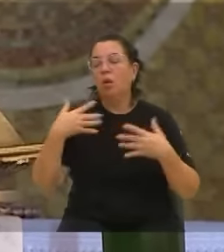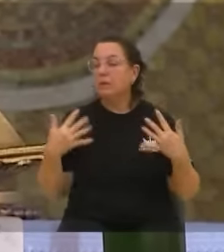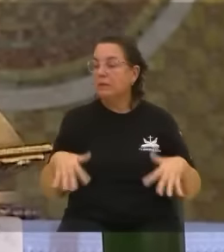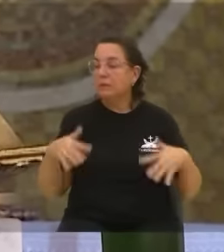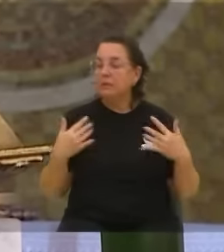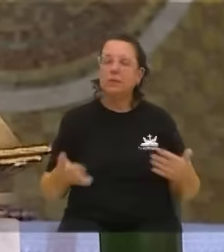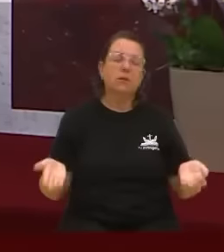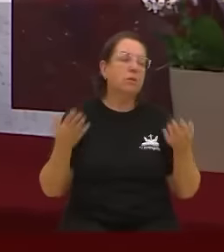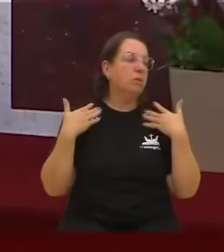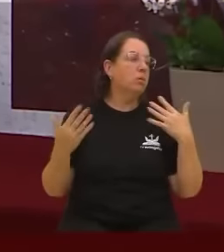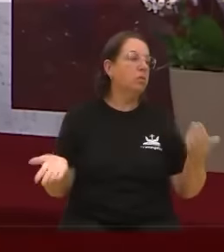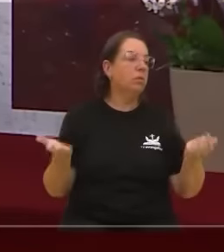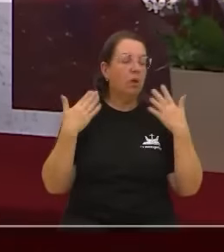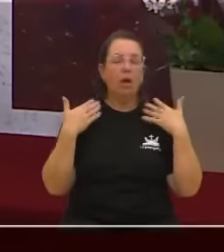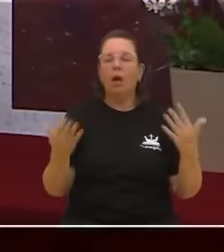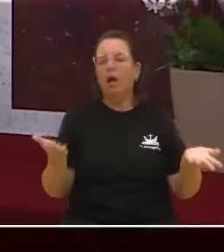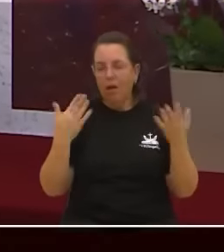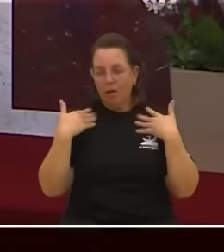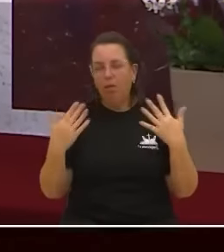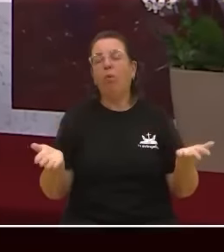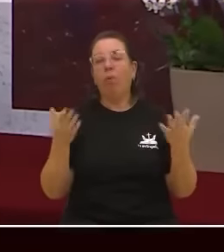um calor imenso,